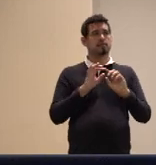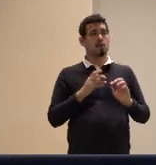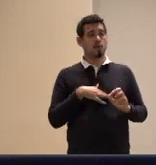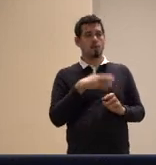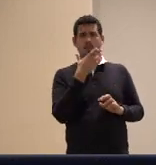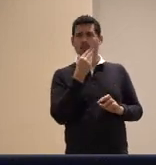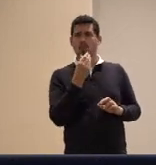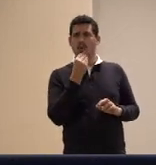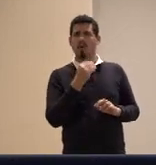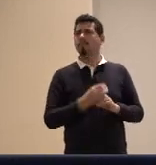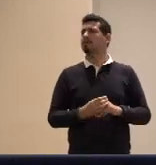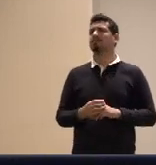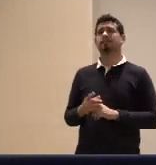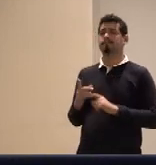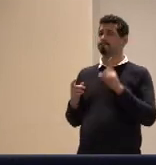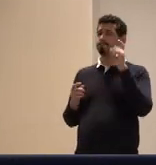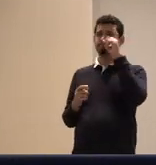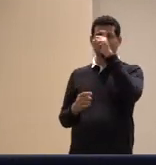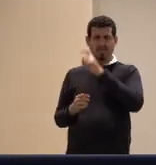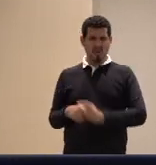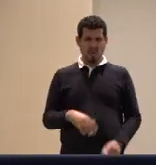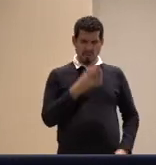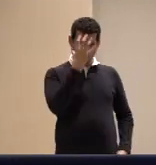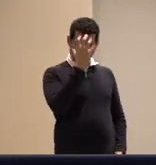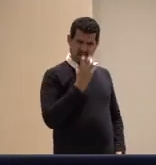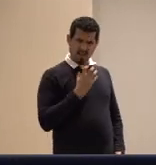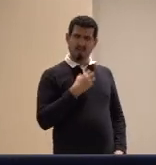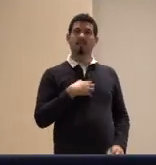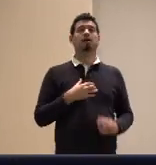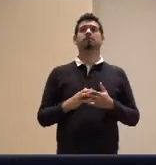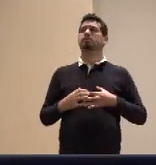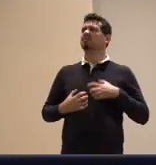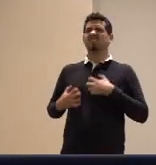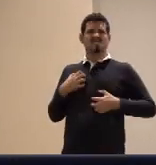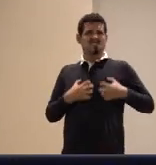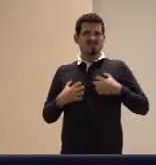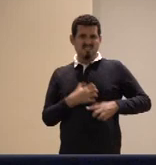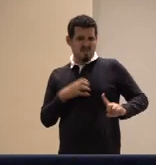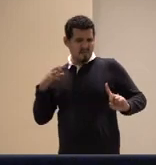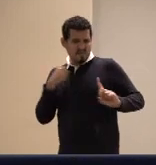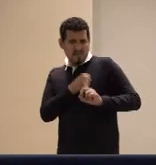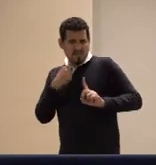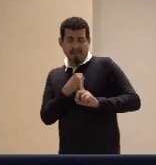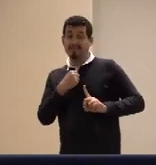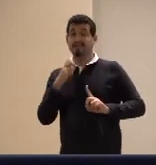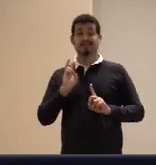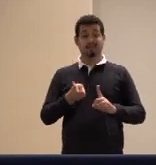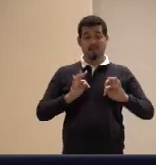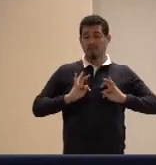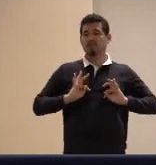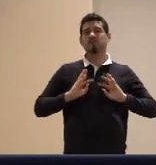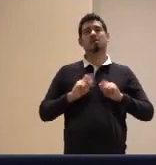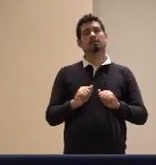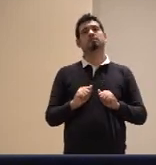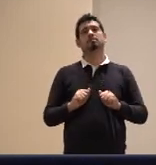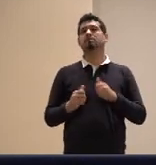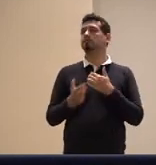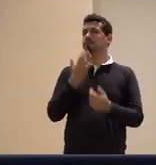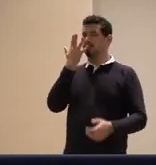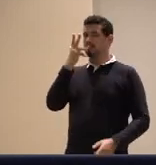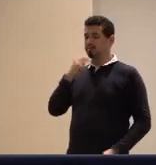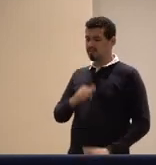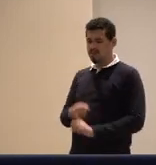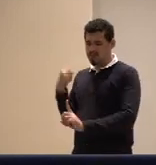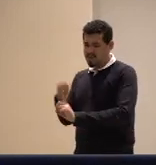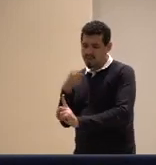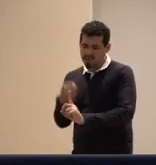totalmente complicado, agressivo, ele tinha crises de agressividade intensas com todos, tanto com as crianças que